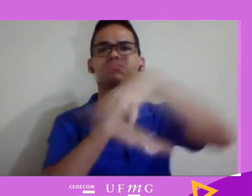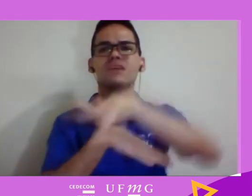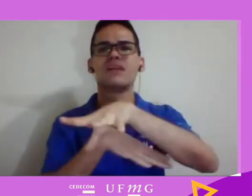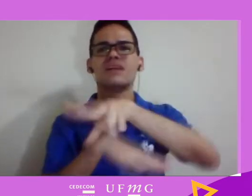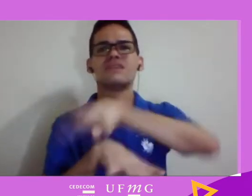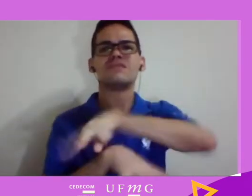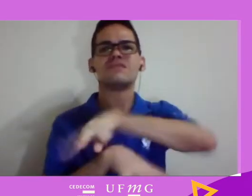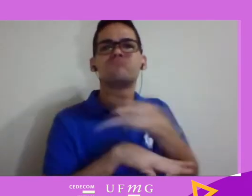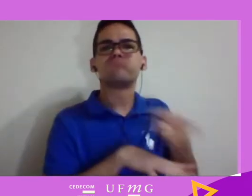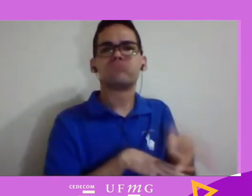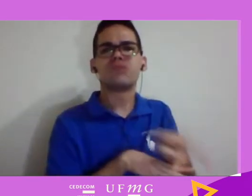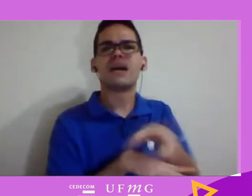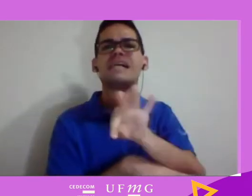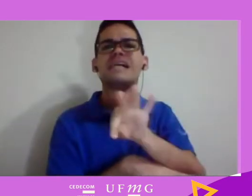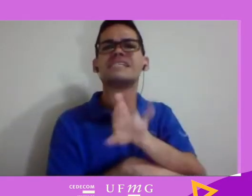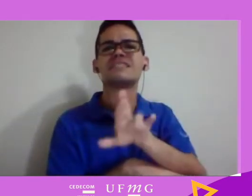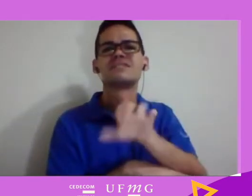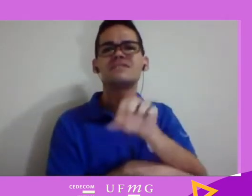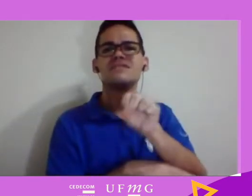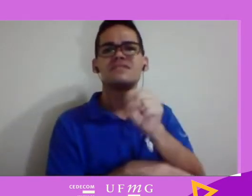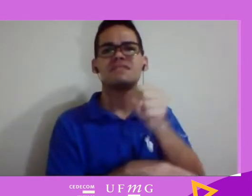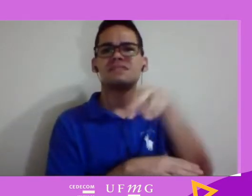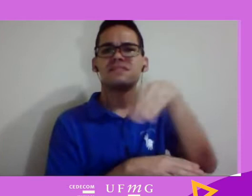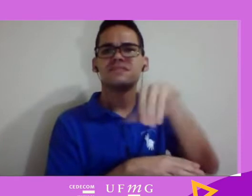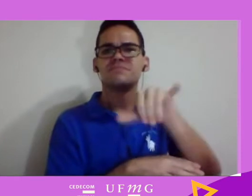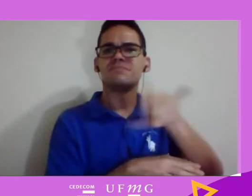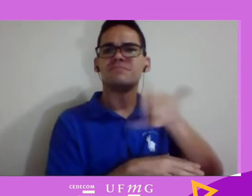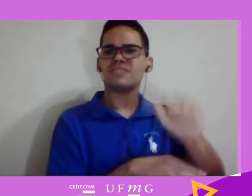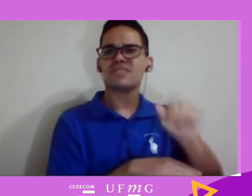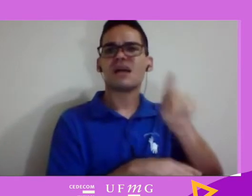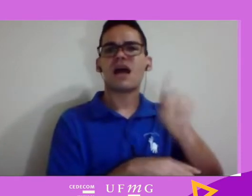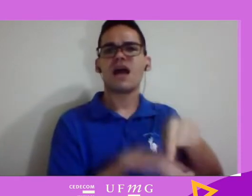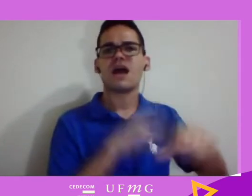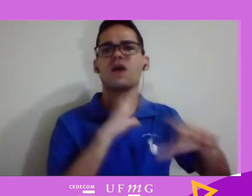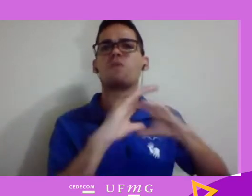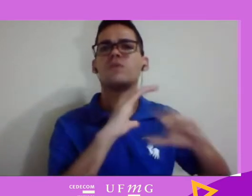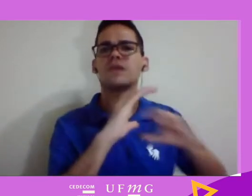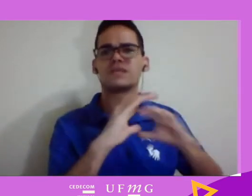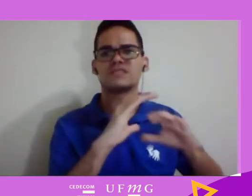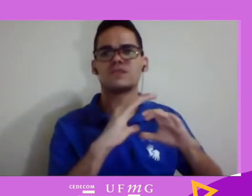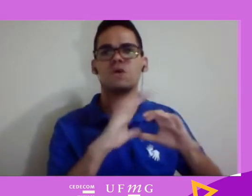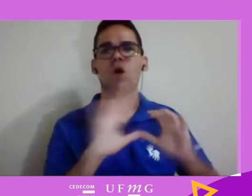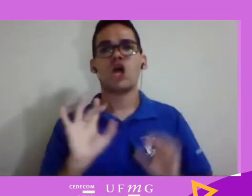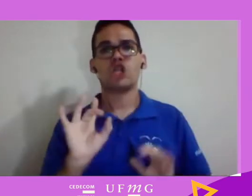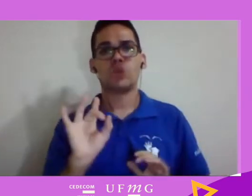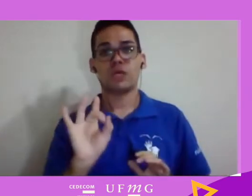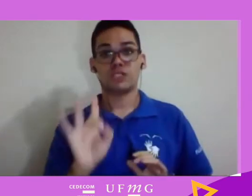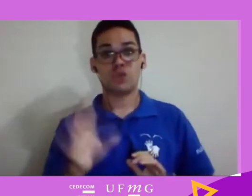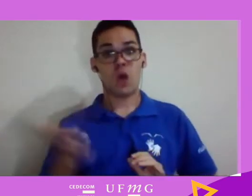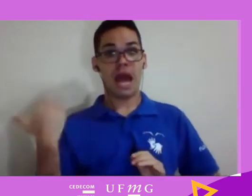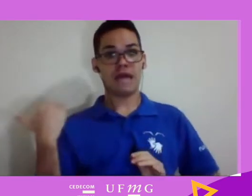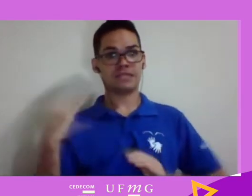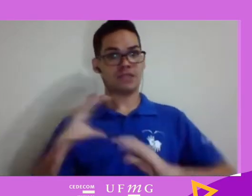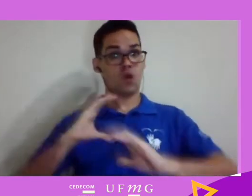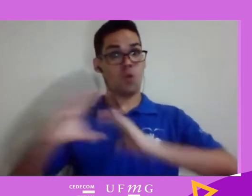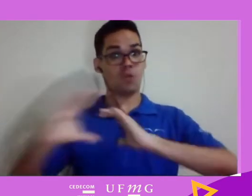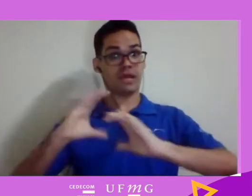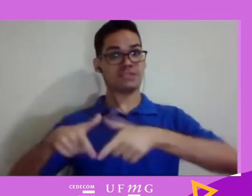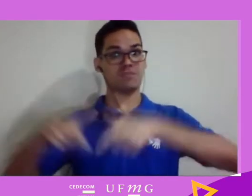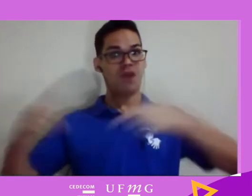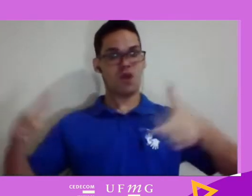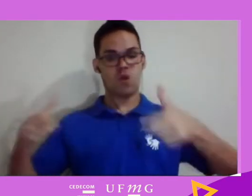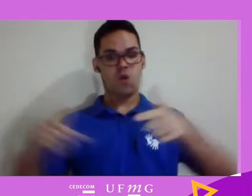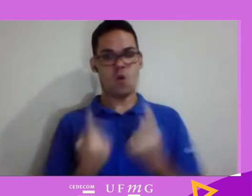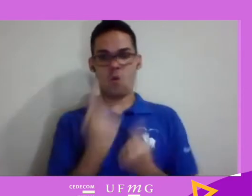exatamente isso. Não se trata de uma produção, como era na comunicação de massa, onde você tinha um centro pulverizador da